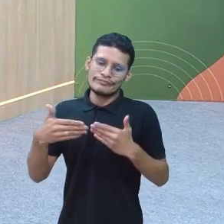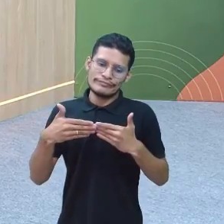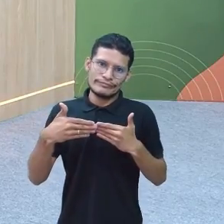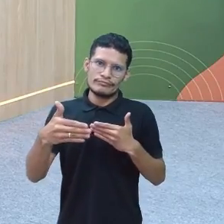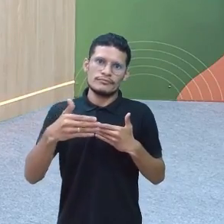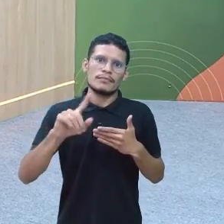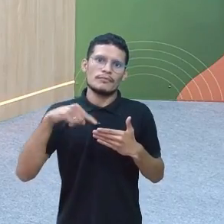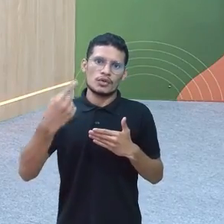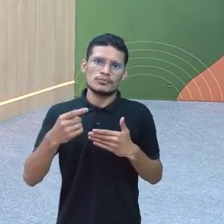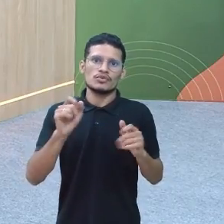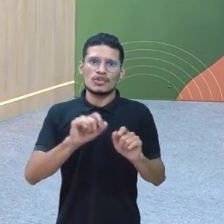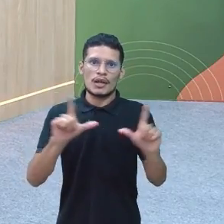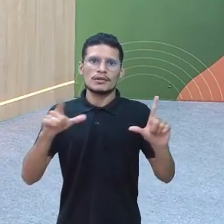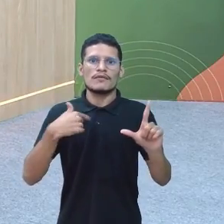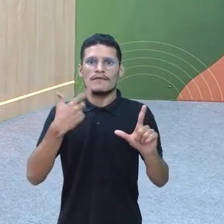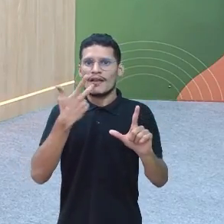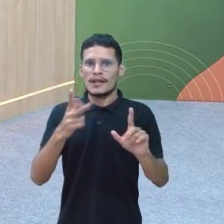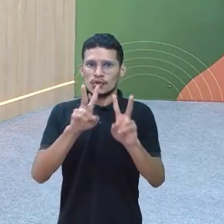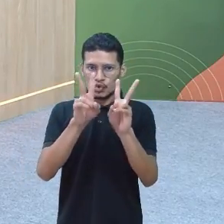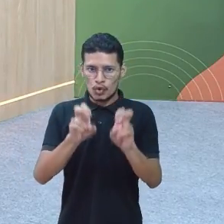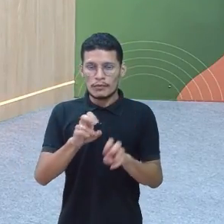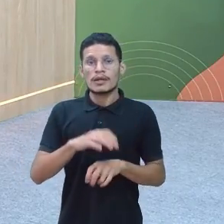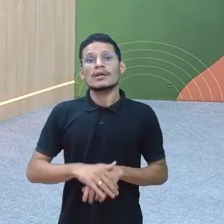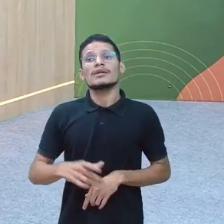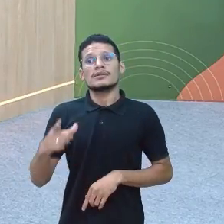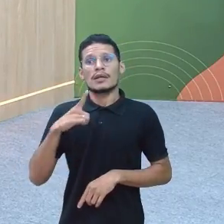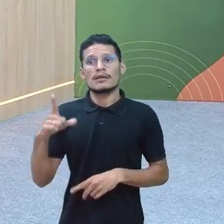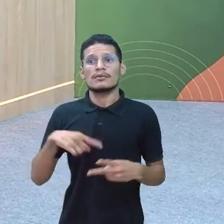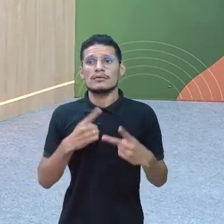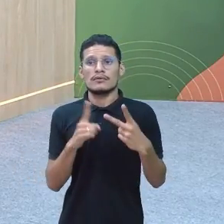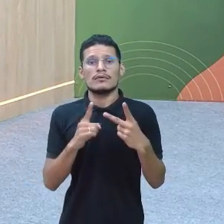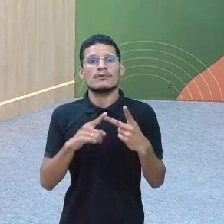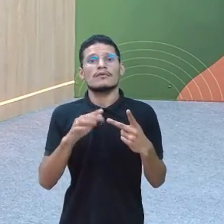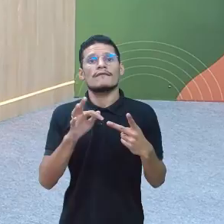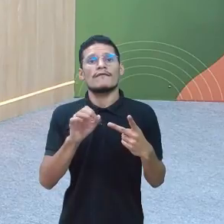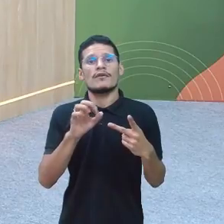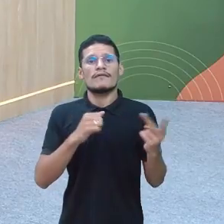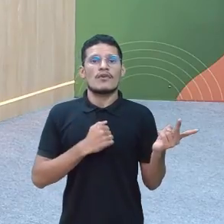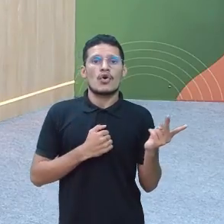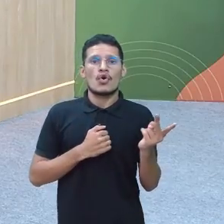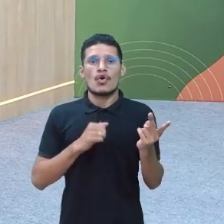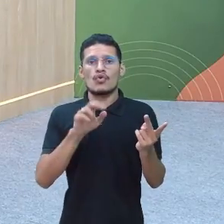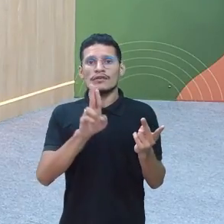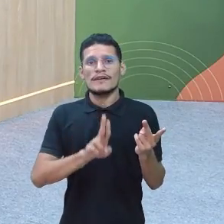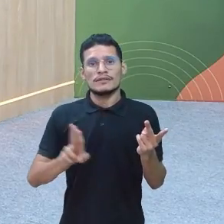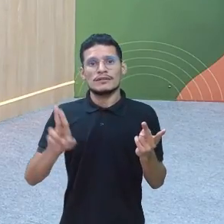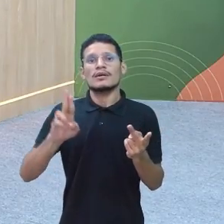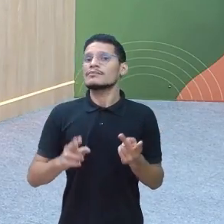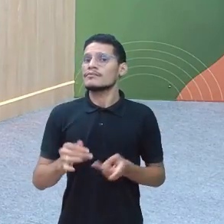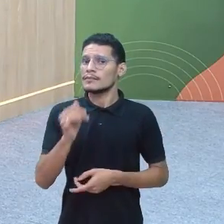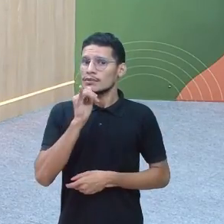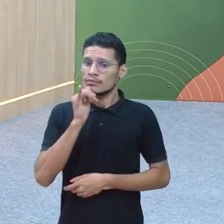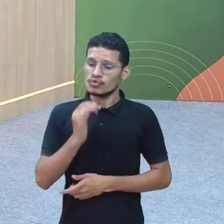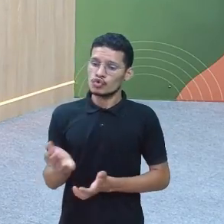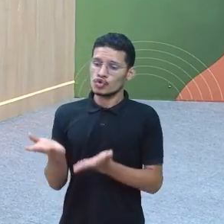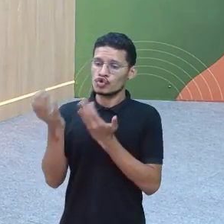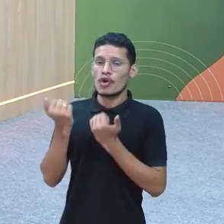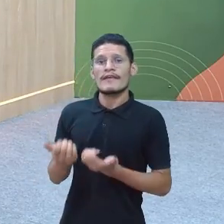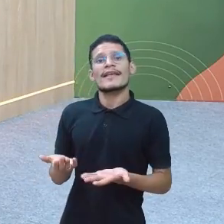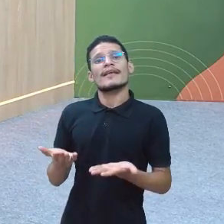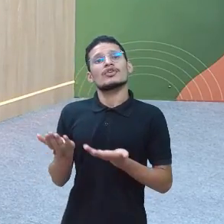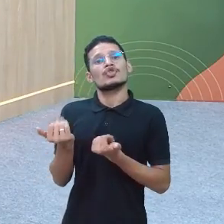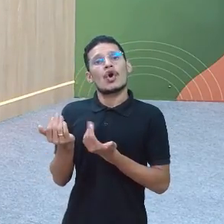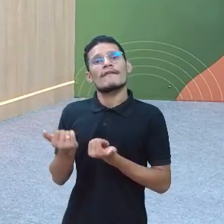próximo slide. A gente também tem um forró universitário. O forró universitário é quando os jovens passam